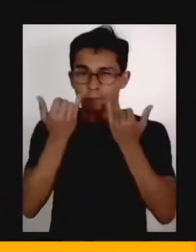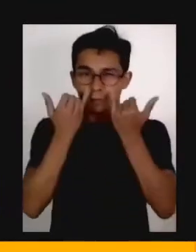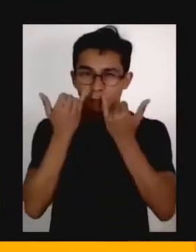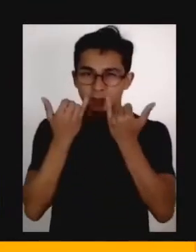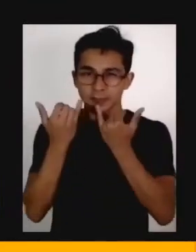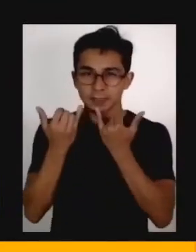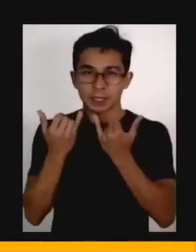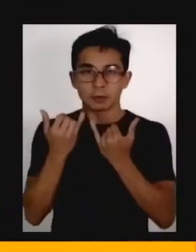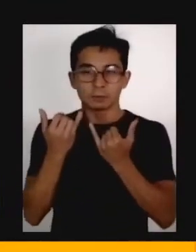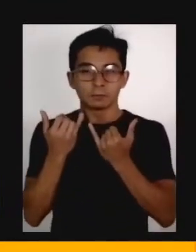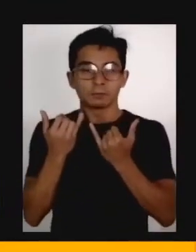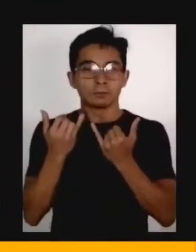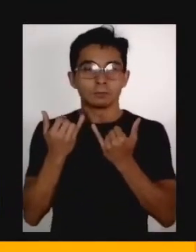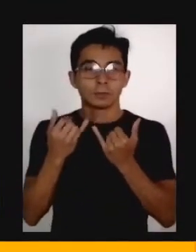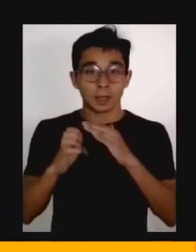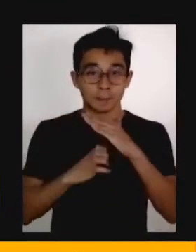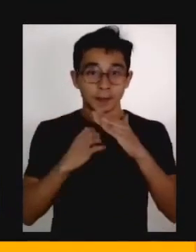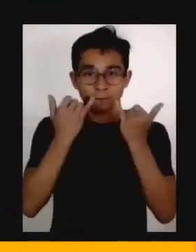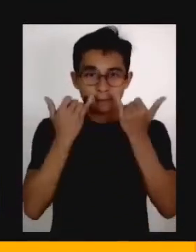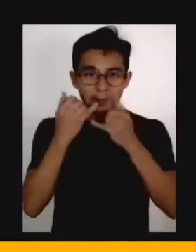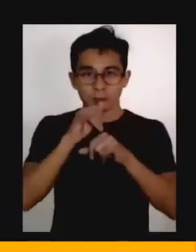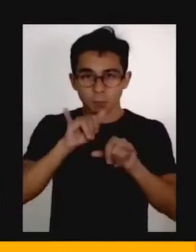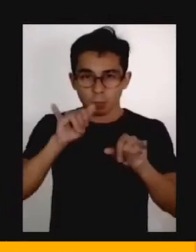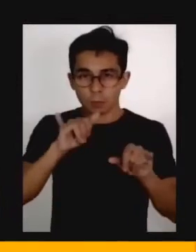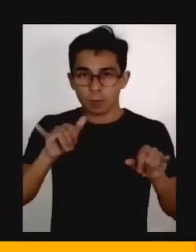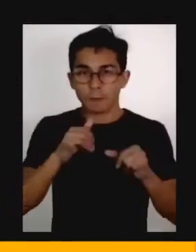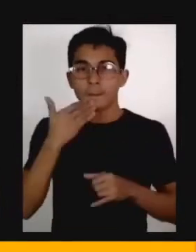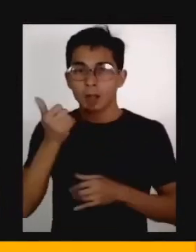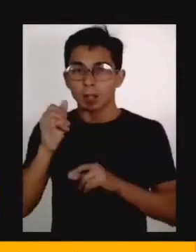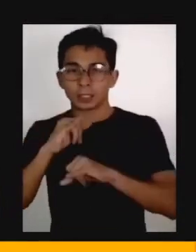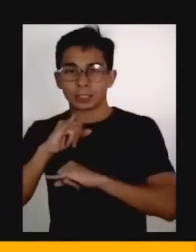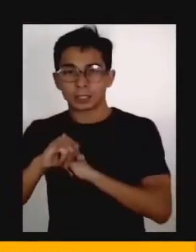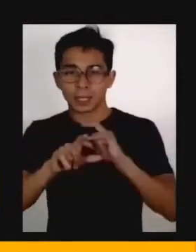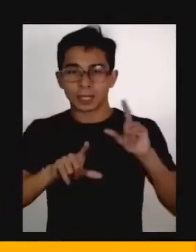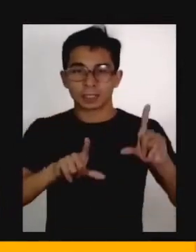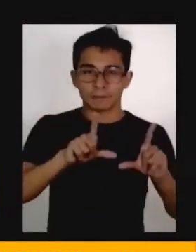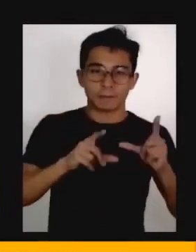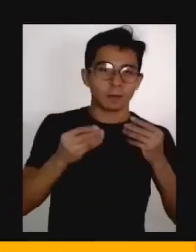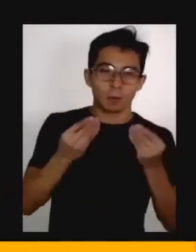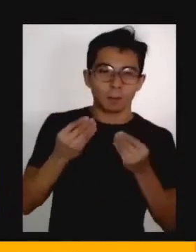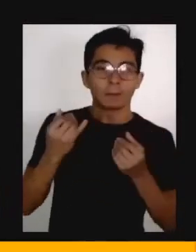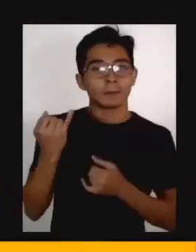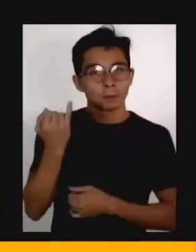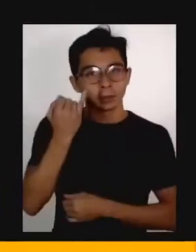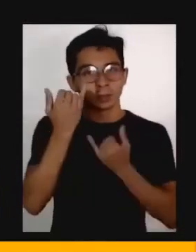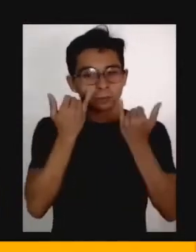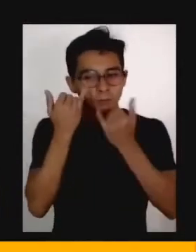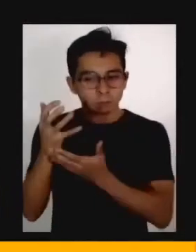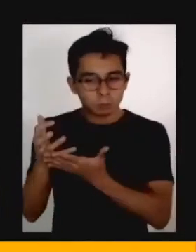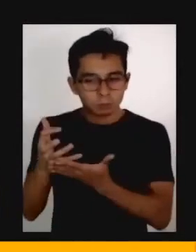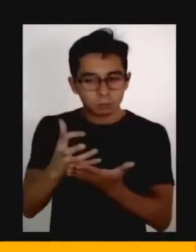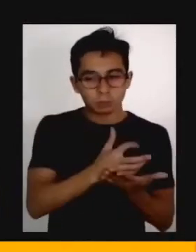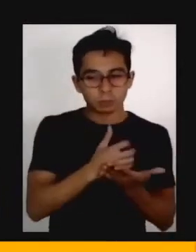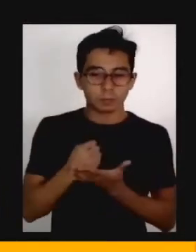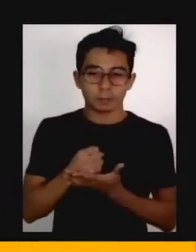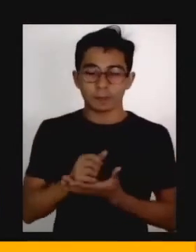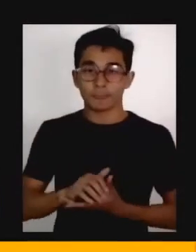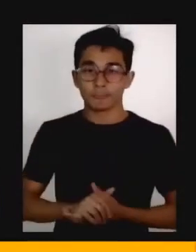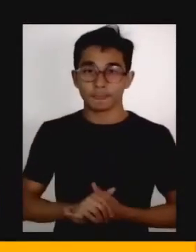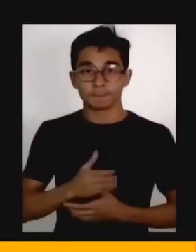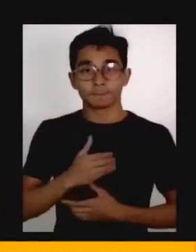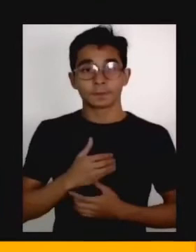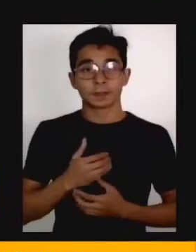passos principais nessa jornada de compra, né, de smartphones, e que a gente pode expandir talvez para